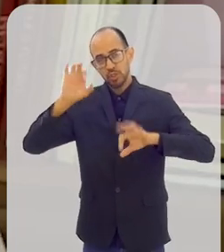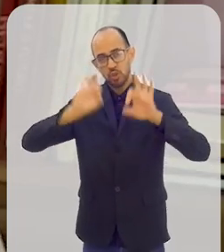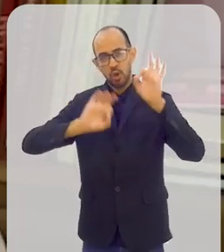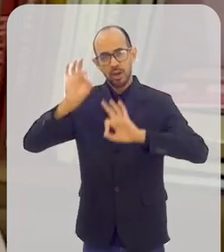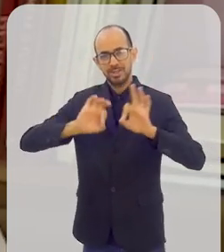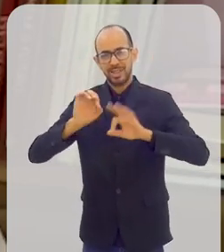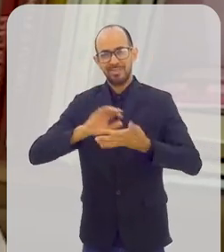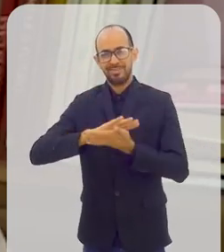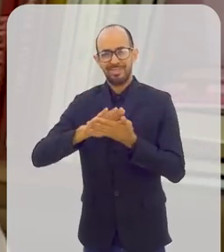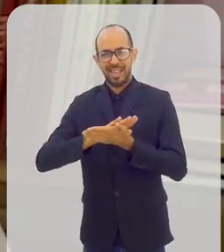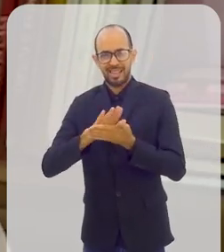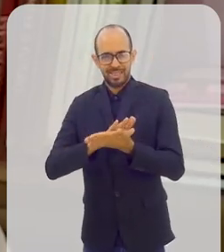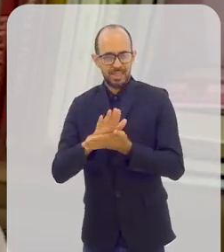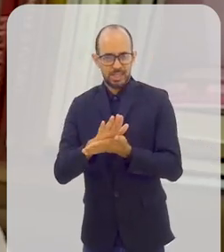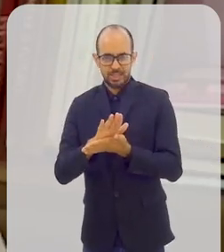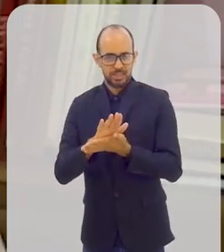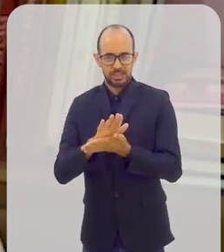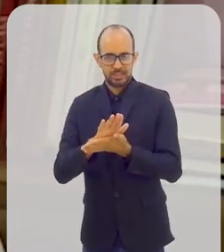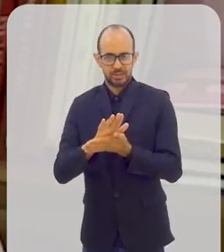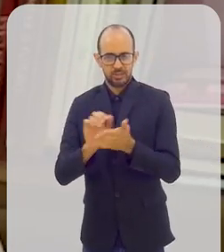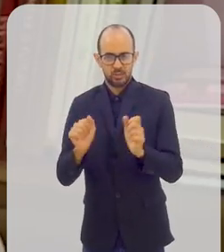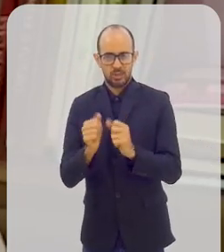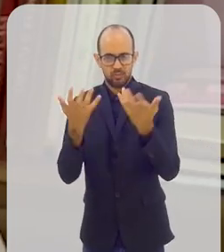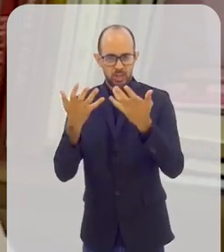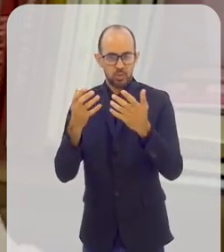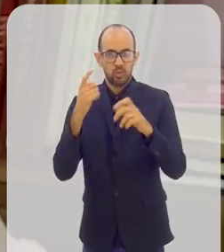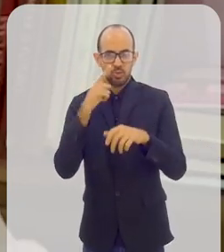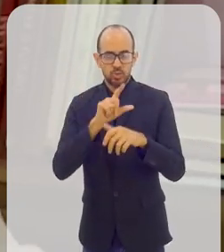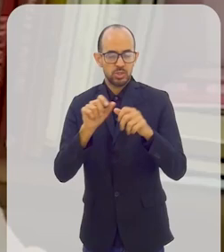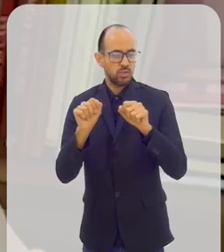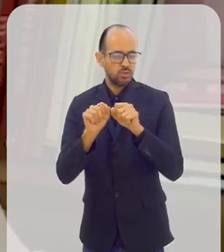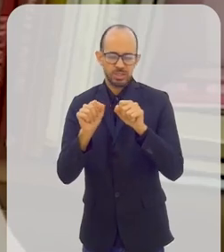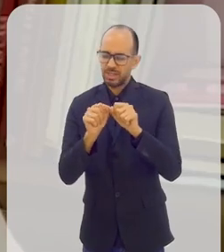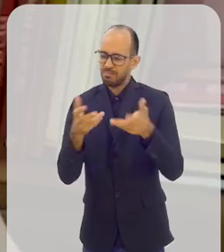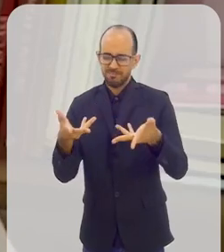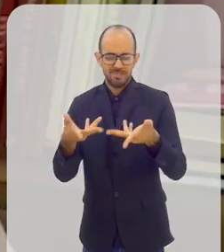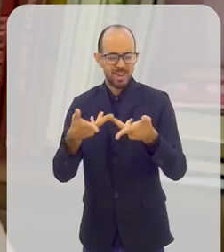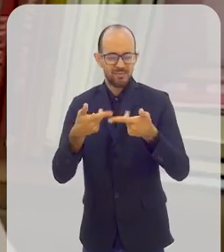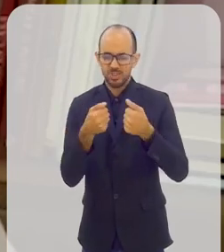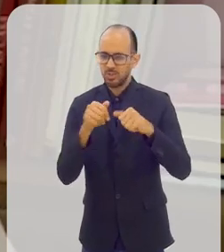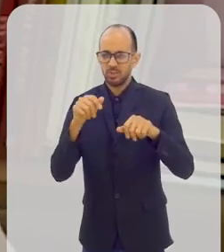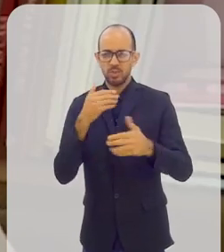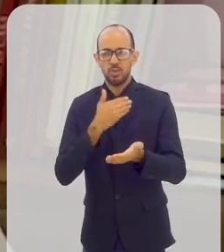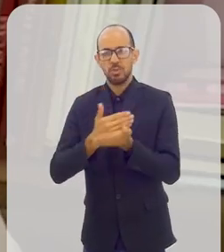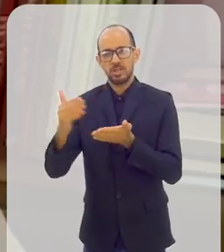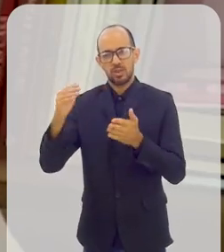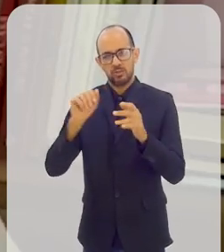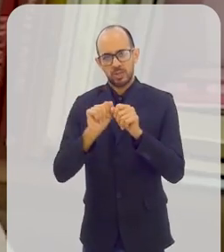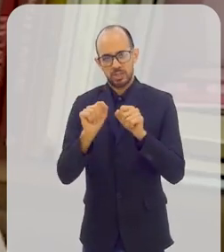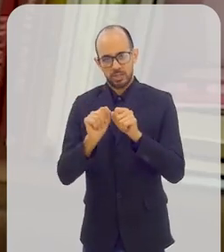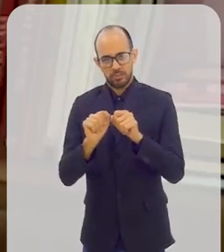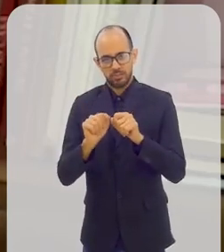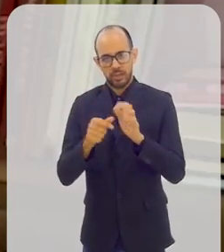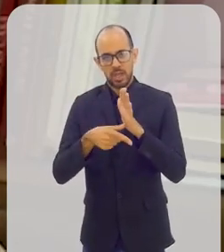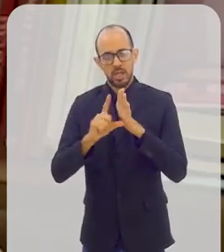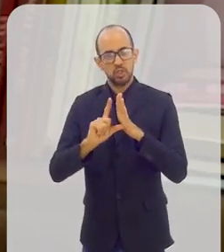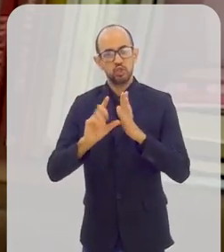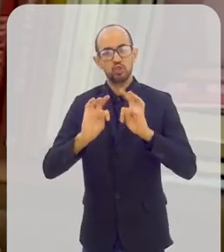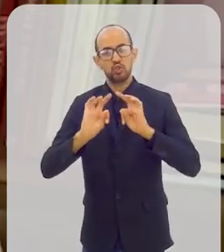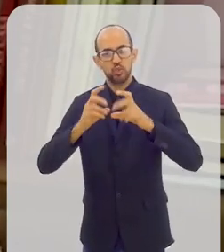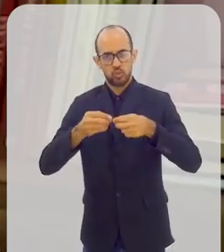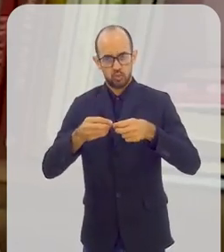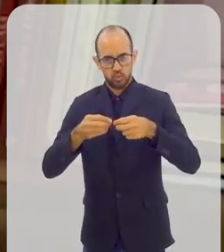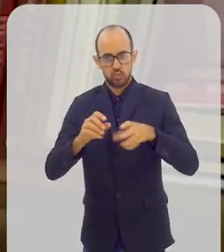tinham organizado nada, nunca tinham organizado um evento, organizaram eventos maravilhosos e começaram a fazer isso antes que todo